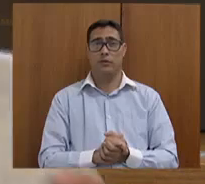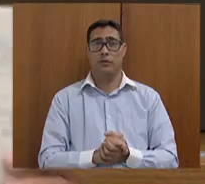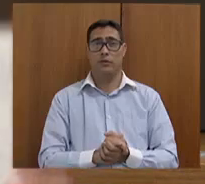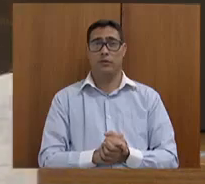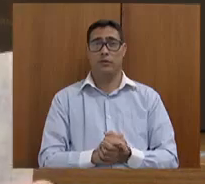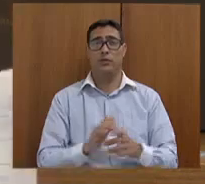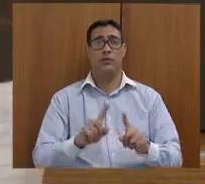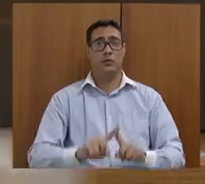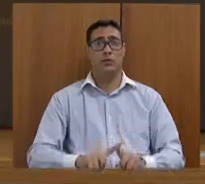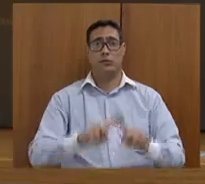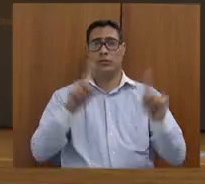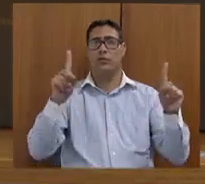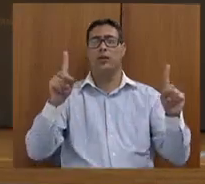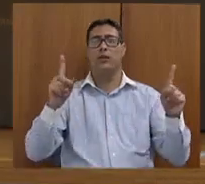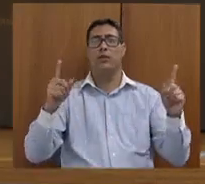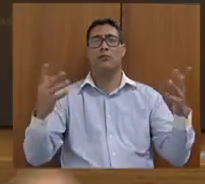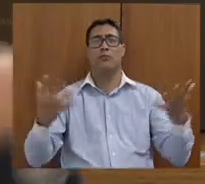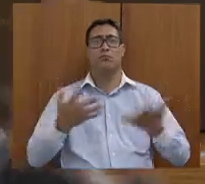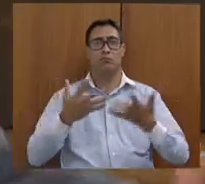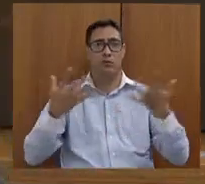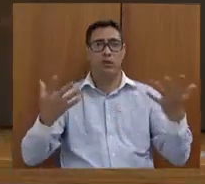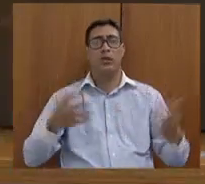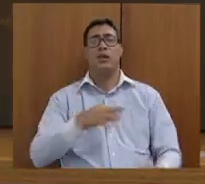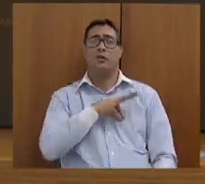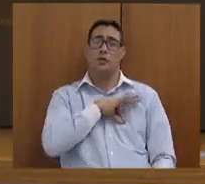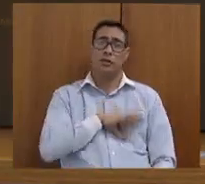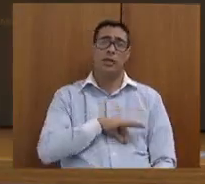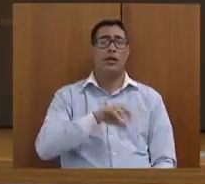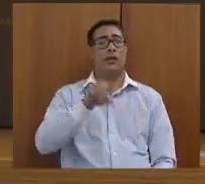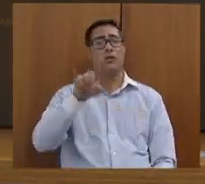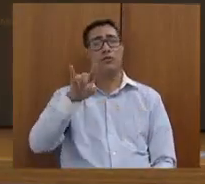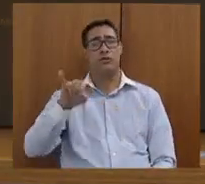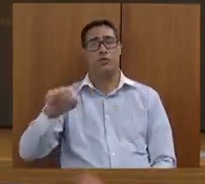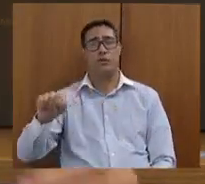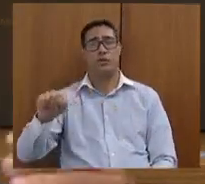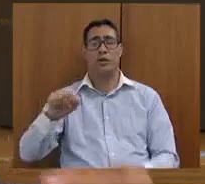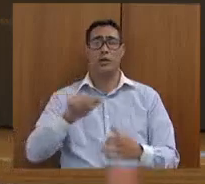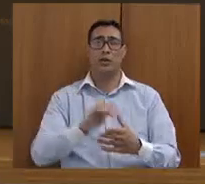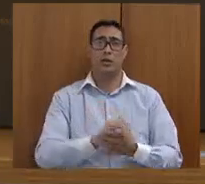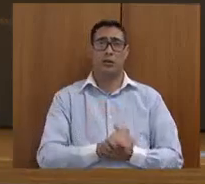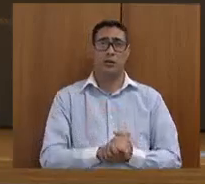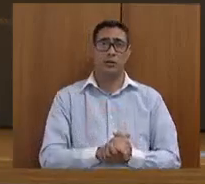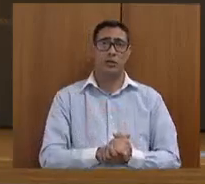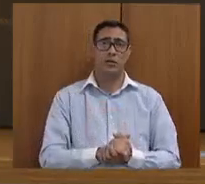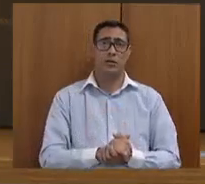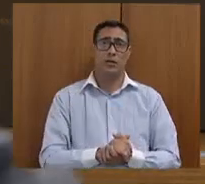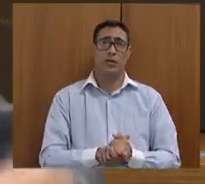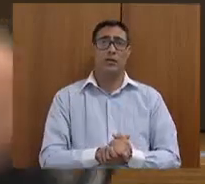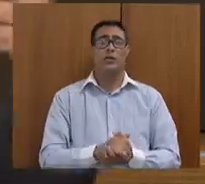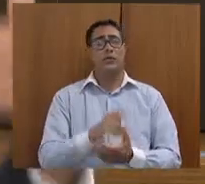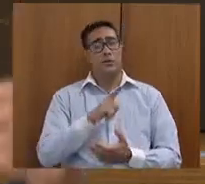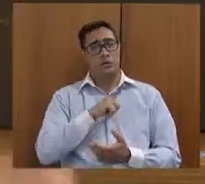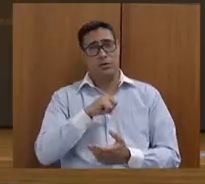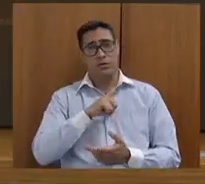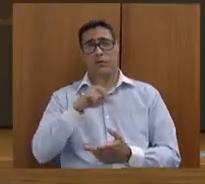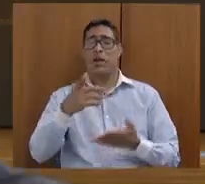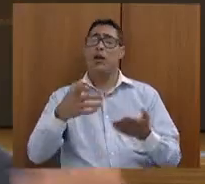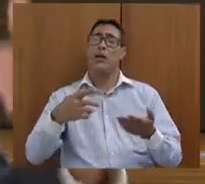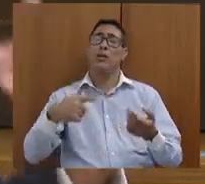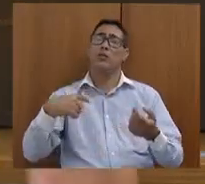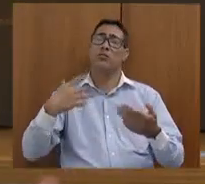de botar o salário em dia de poder estar voltando